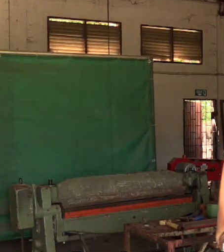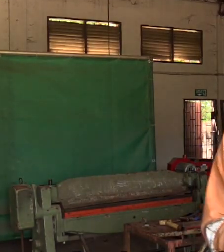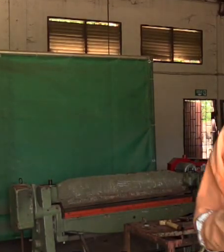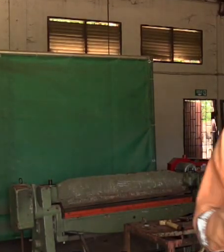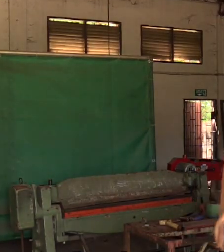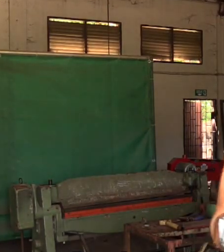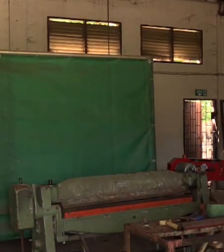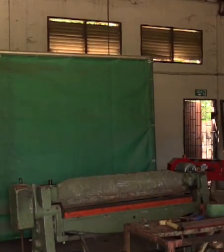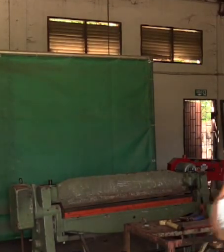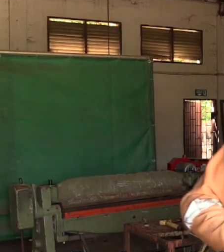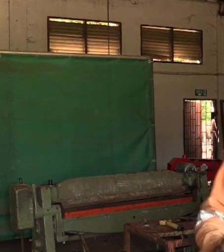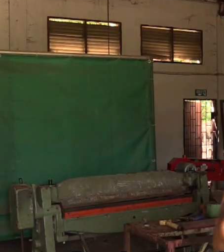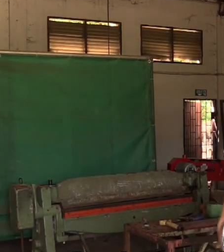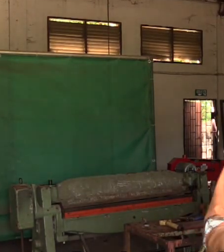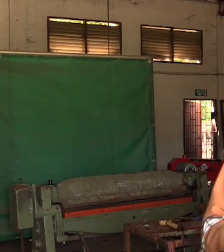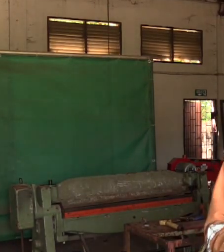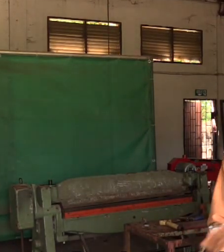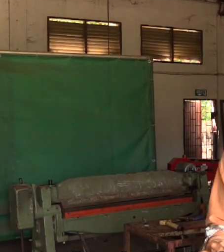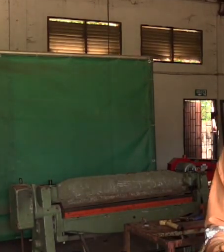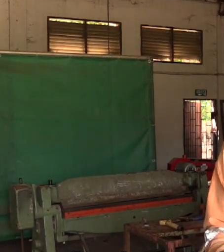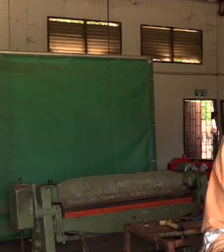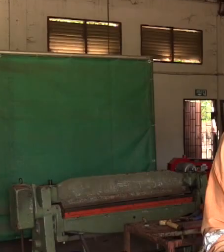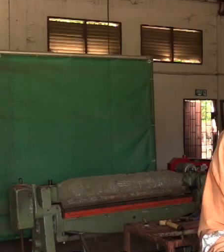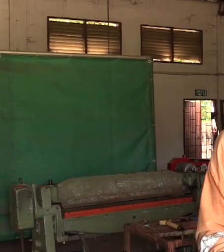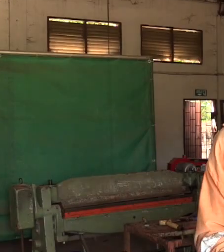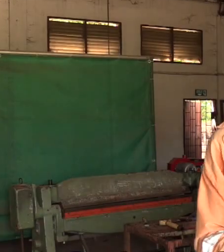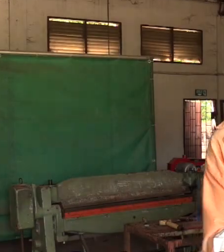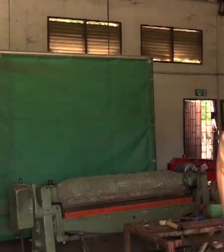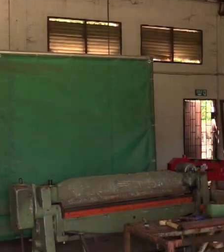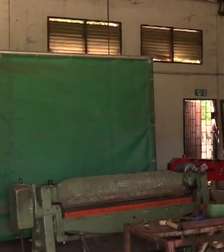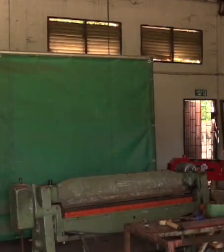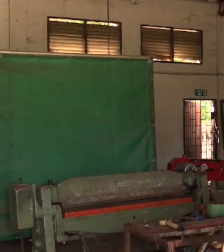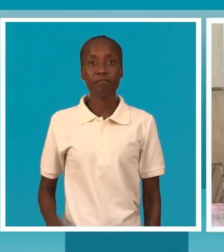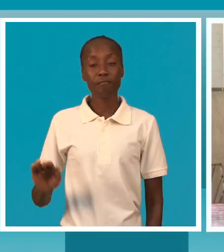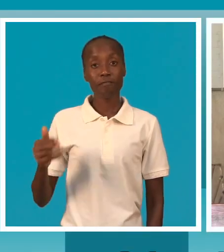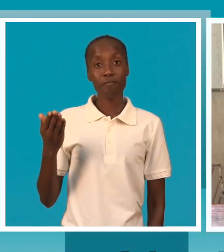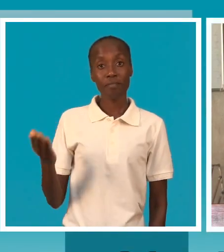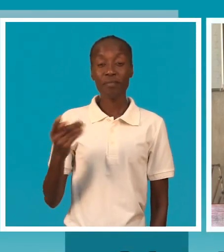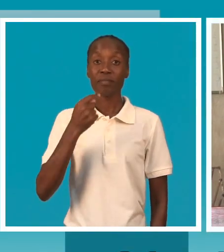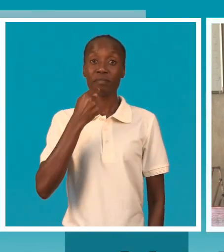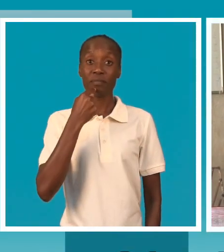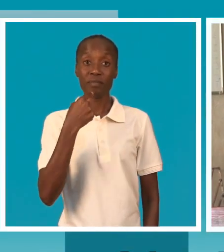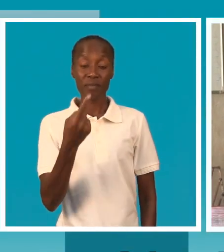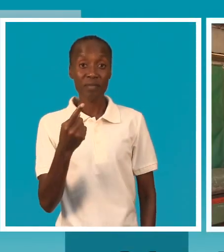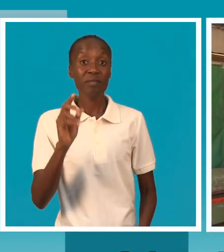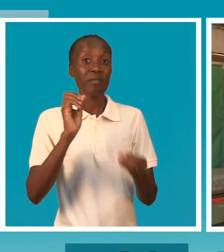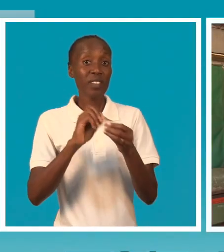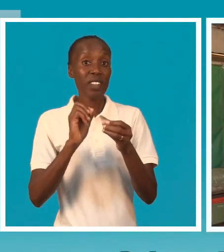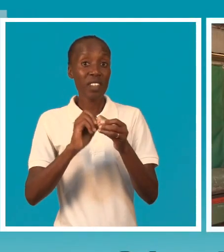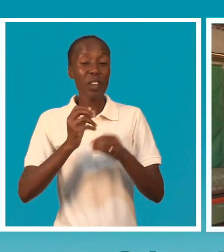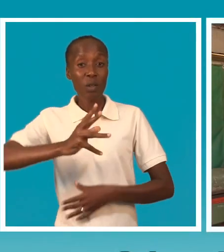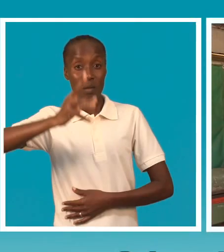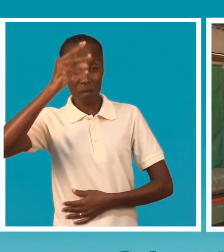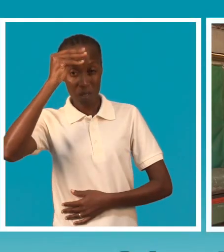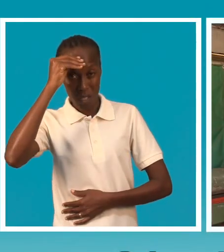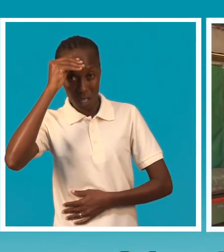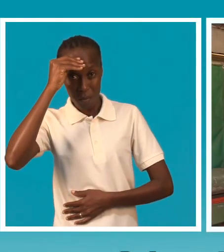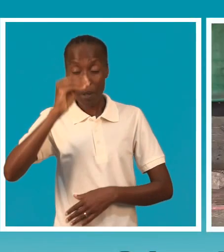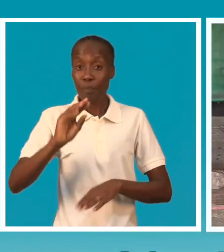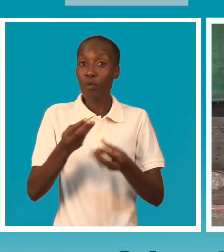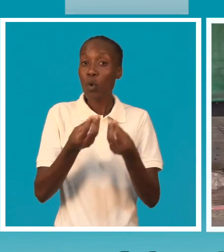Tiveram Promovendo a minha pessoa, mas era antes de eu estar graduado. Os formados de Escava dizem que conseguem